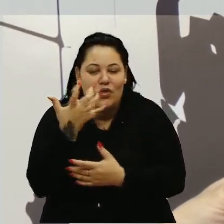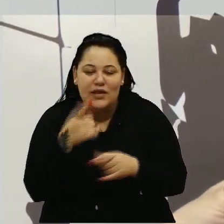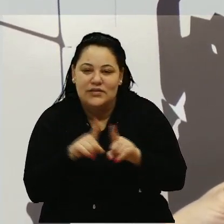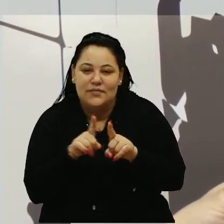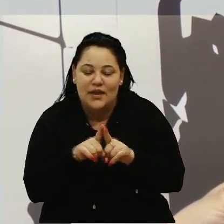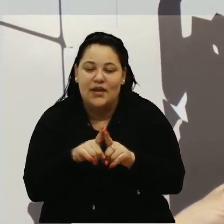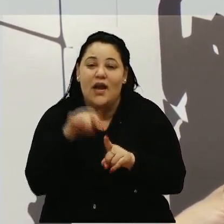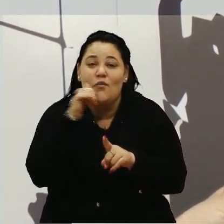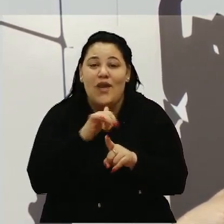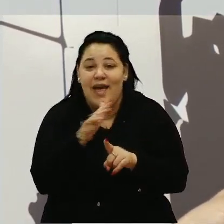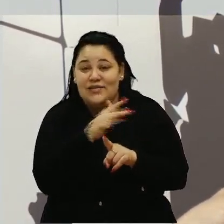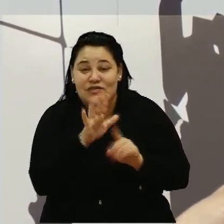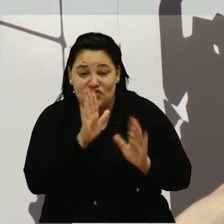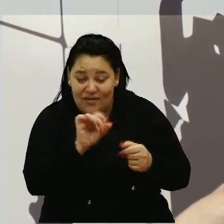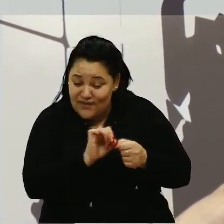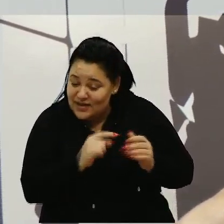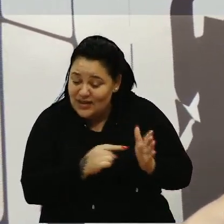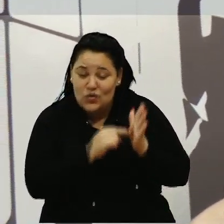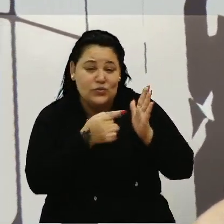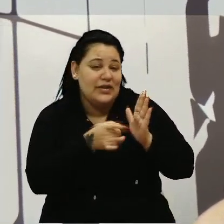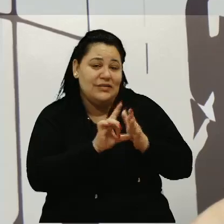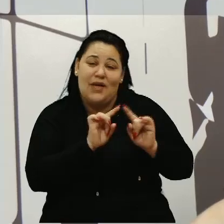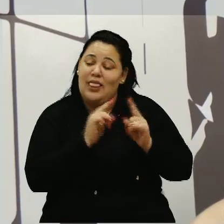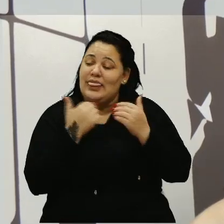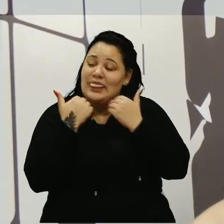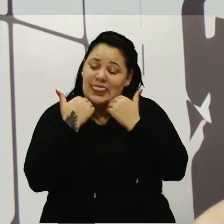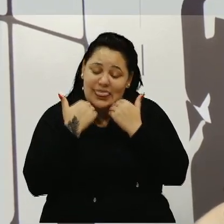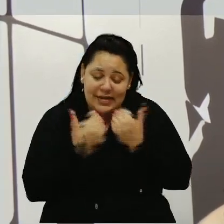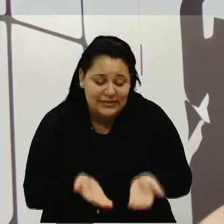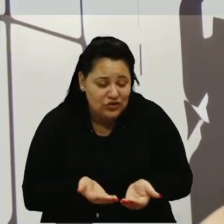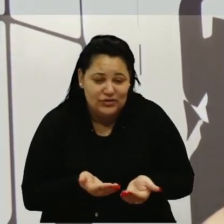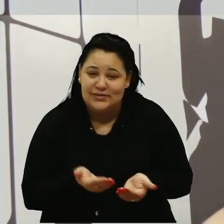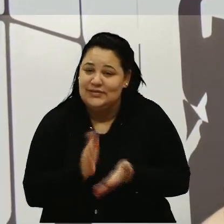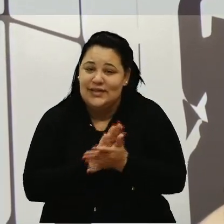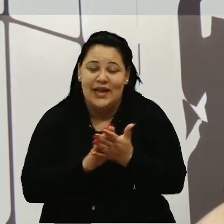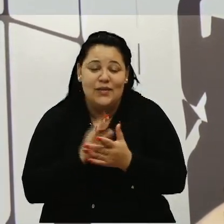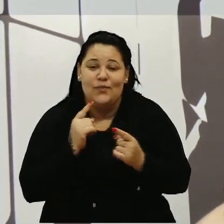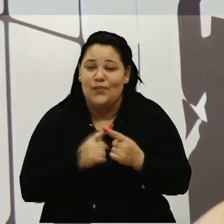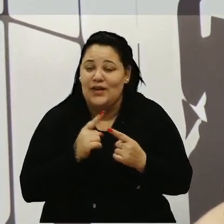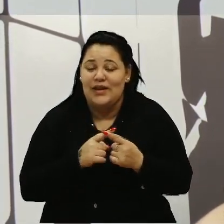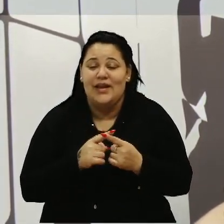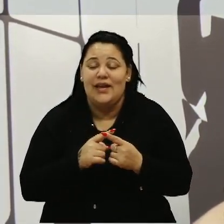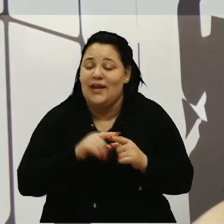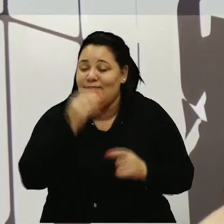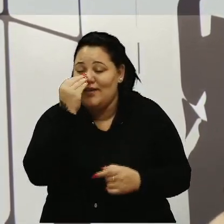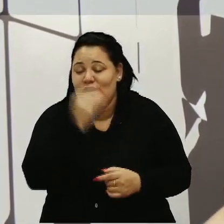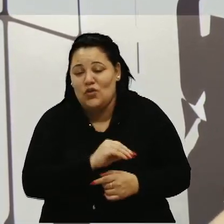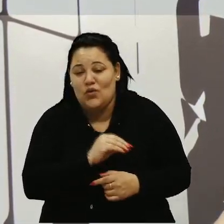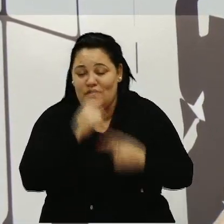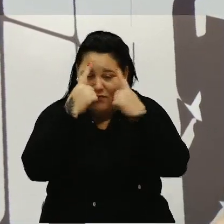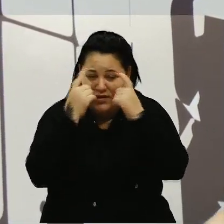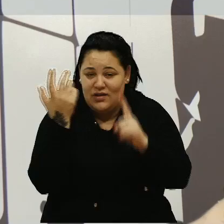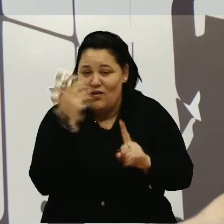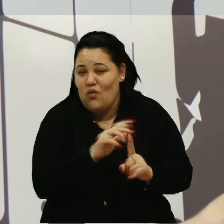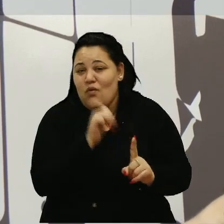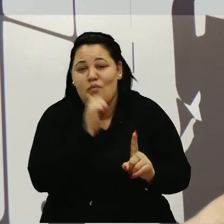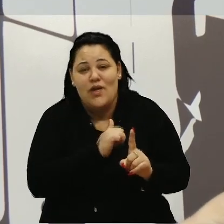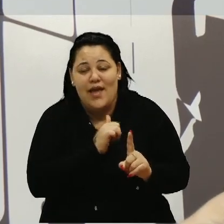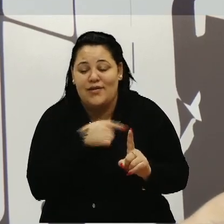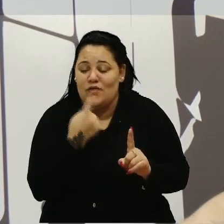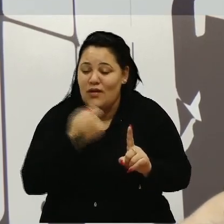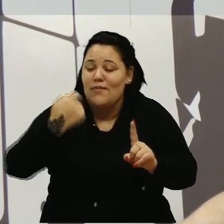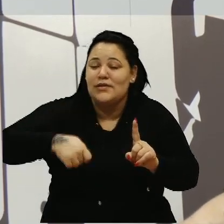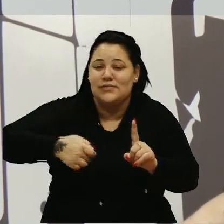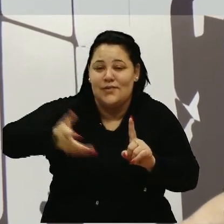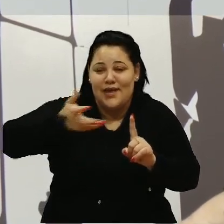mulheres muitas vezes até já denunciaram, mas mesmo assim acaba acontecendo porque a gente ainda banaliza a violência contra a mulher. Então, nós precisamos e queremos